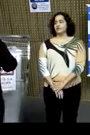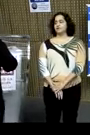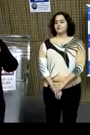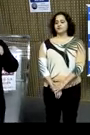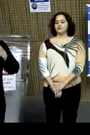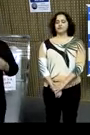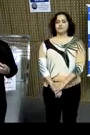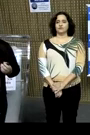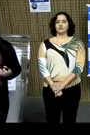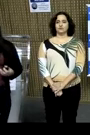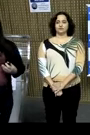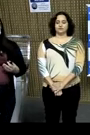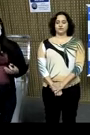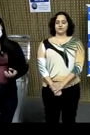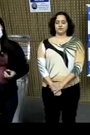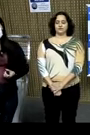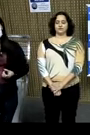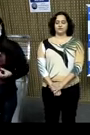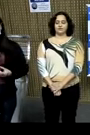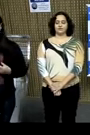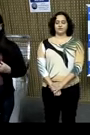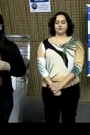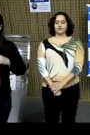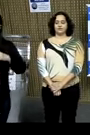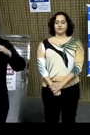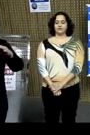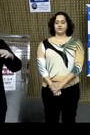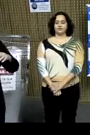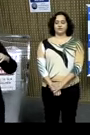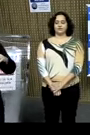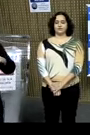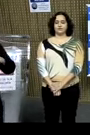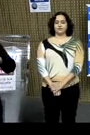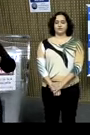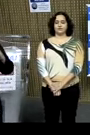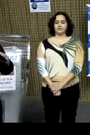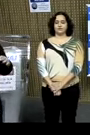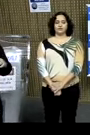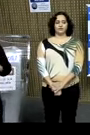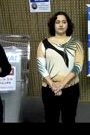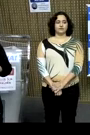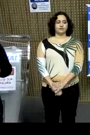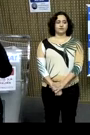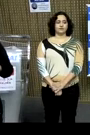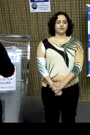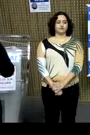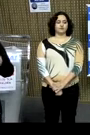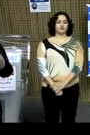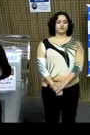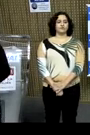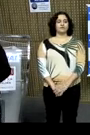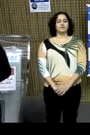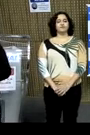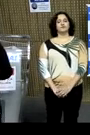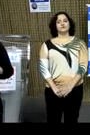também é um dado aqui importante para a gente, porque há uma estratégia entre as equipes para que